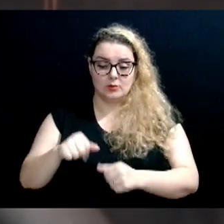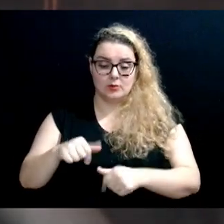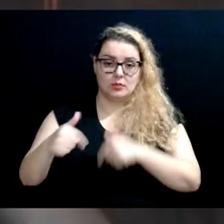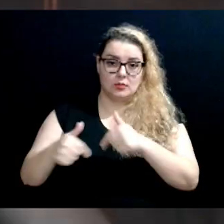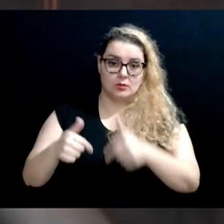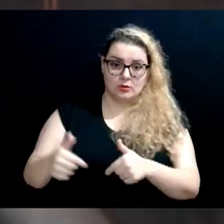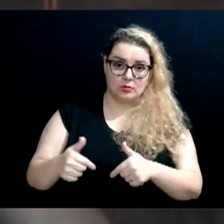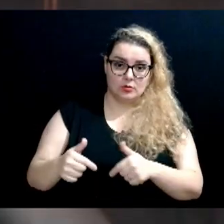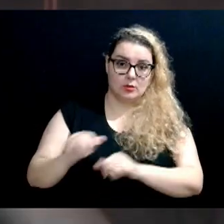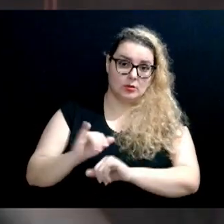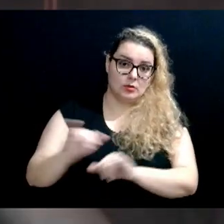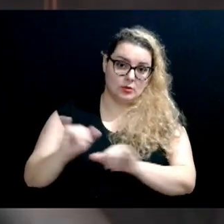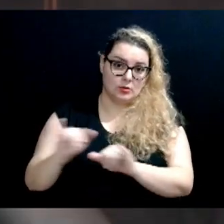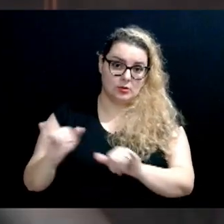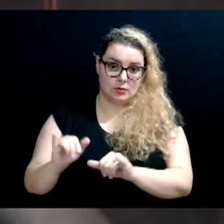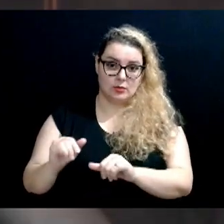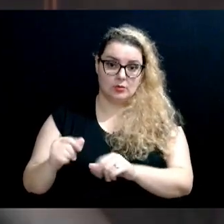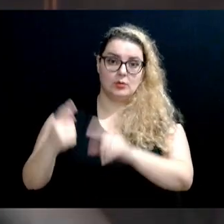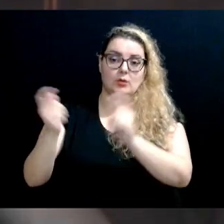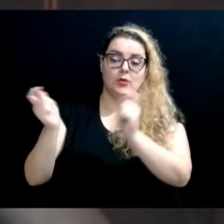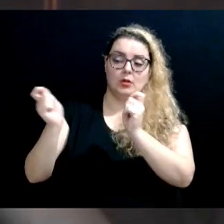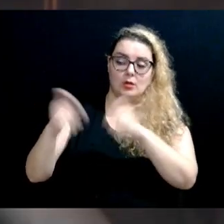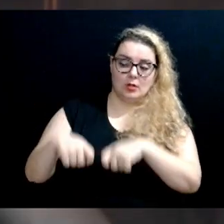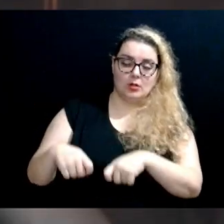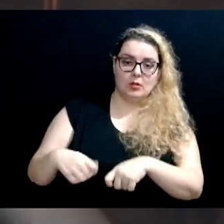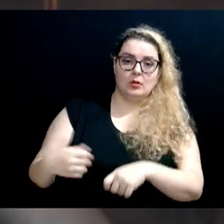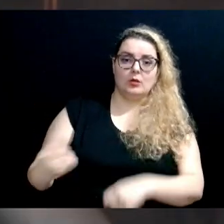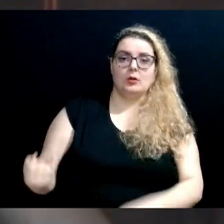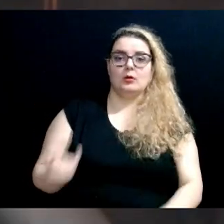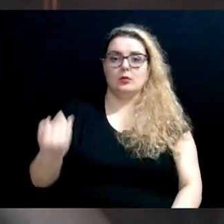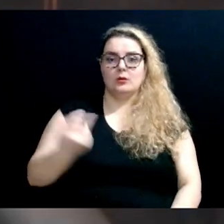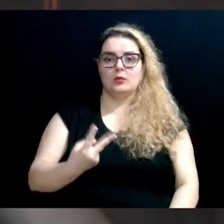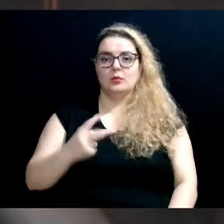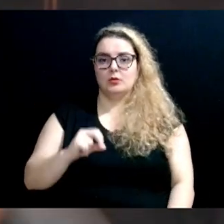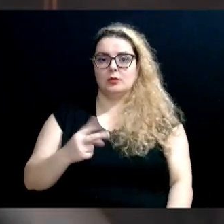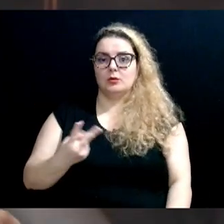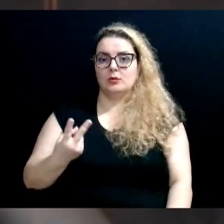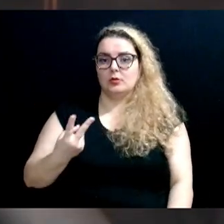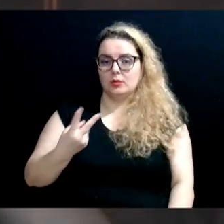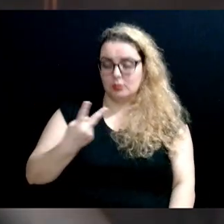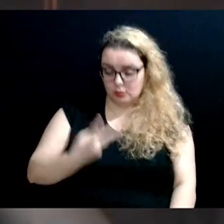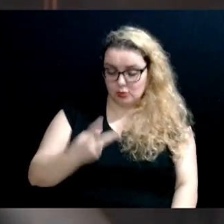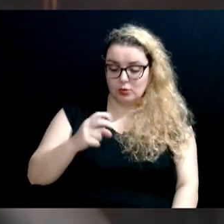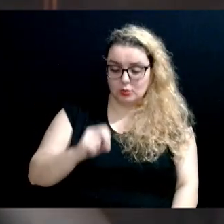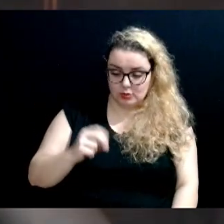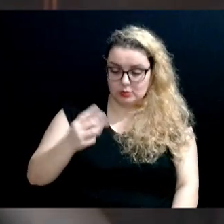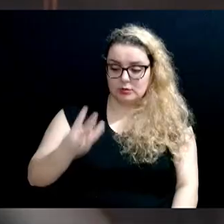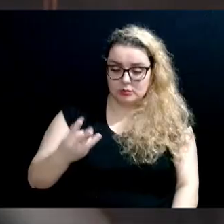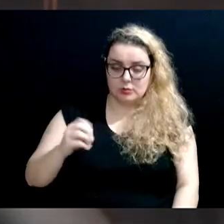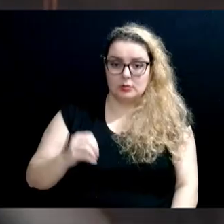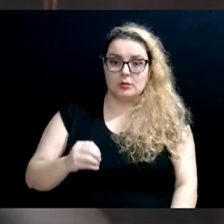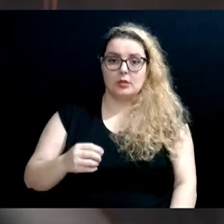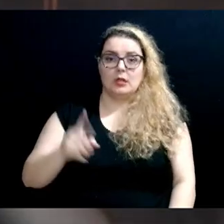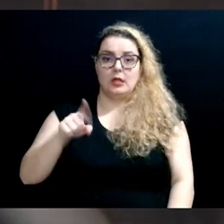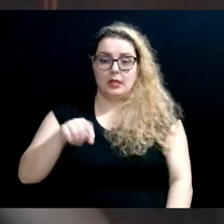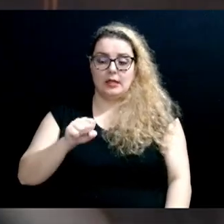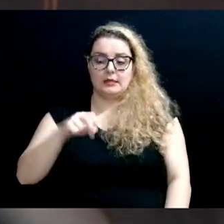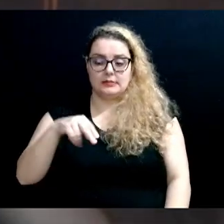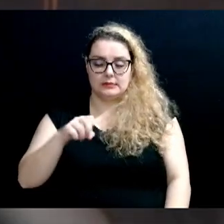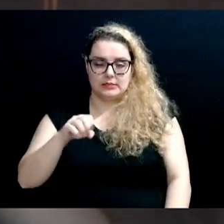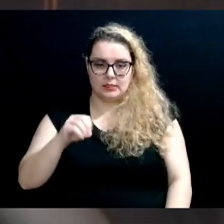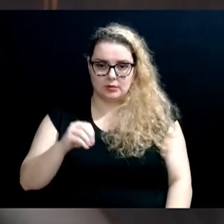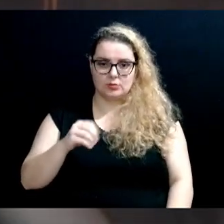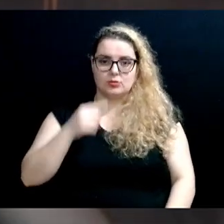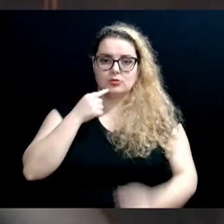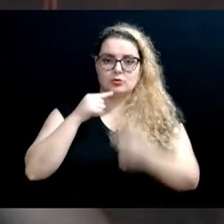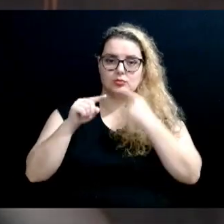a competência essencial de 2030 é senso crítico, dentre outras, e por outro